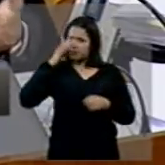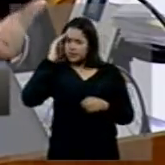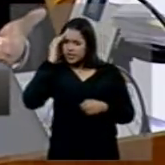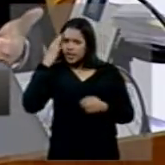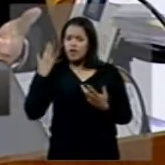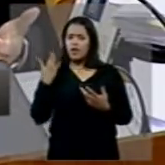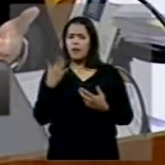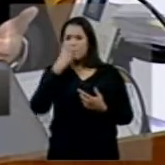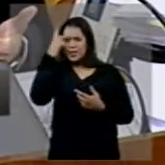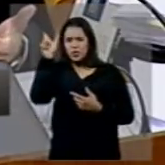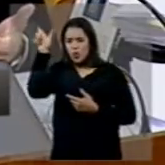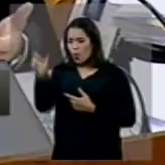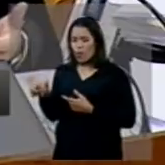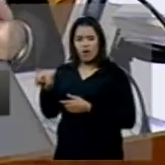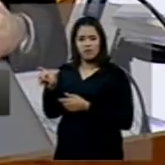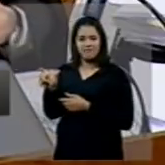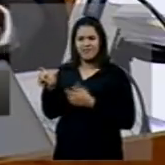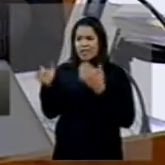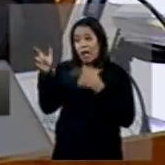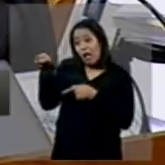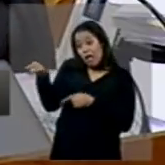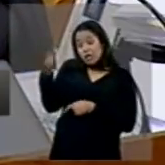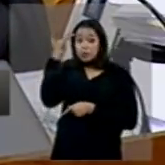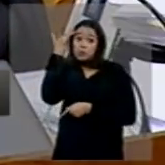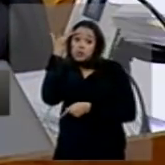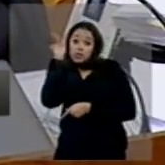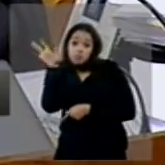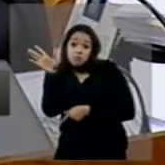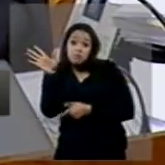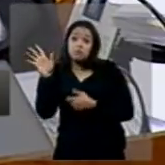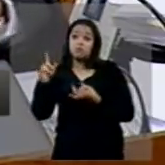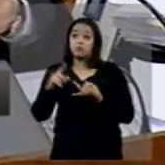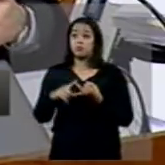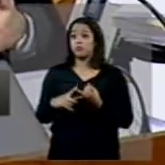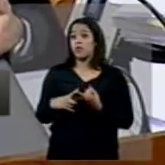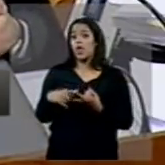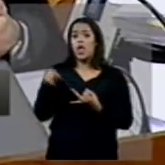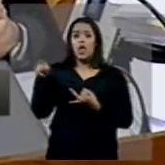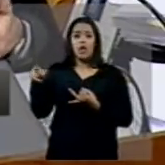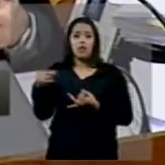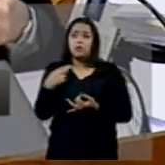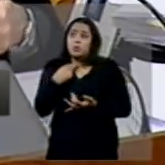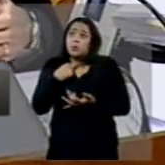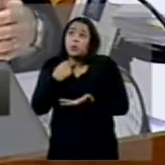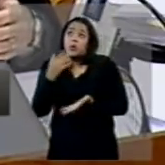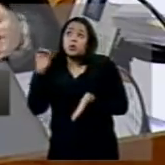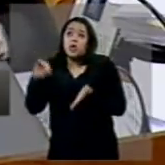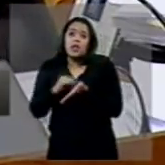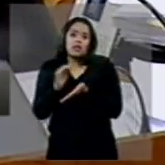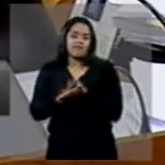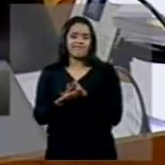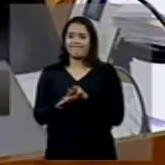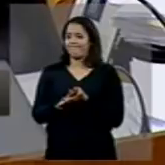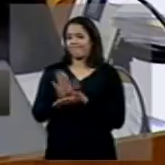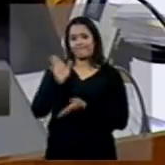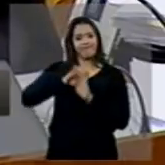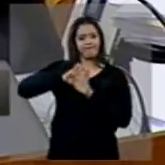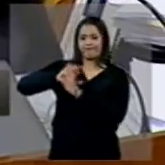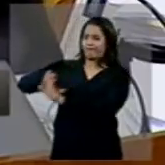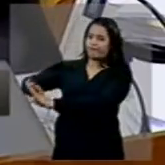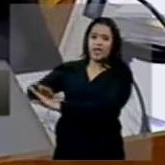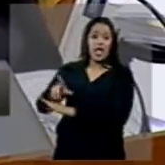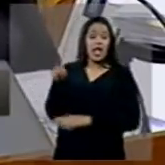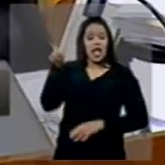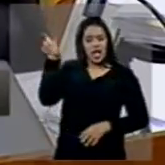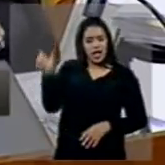teve conhecimento, que o eleitor não podia se recadastrar, isso é afastar o cumprimento de um